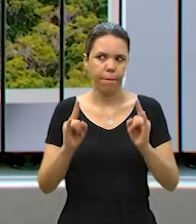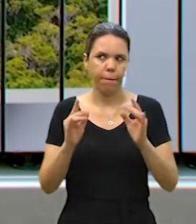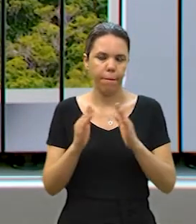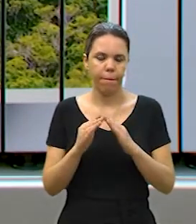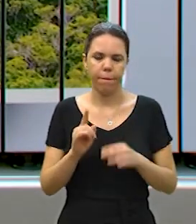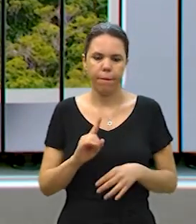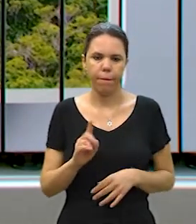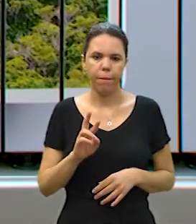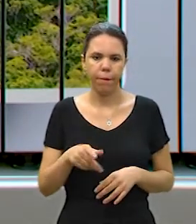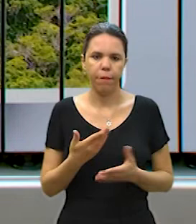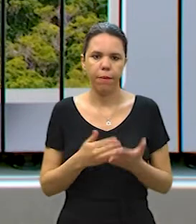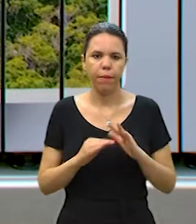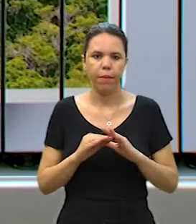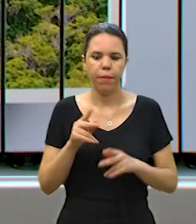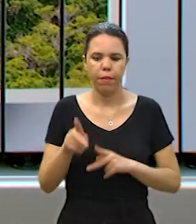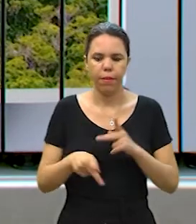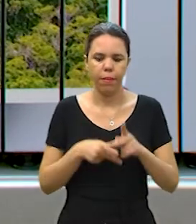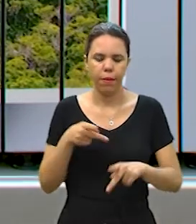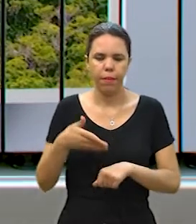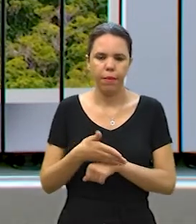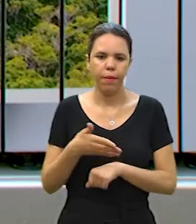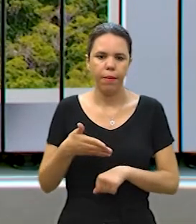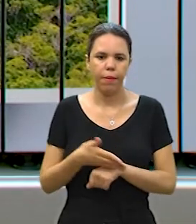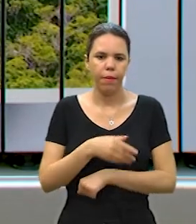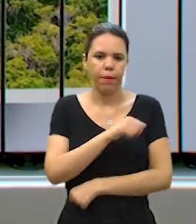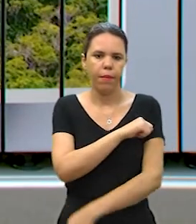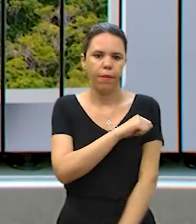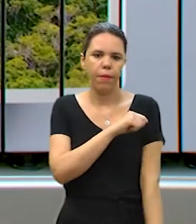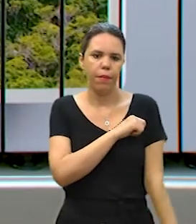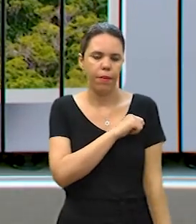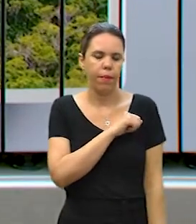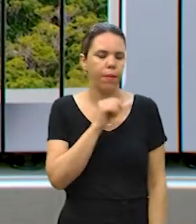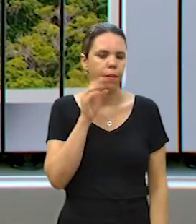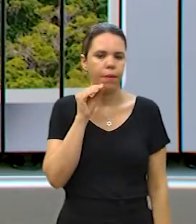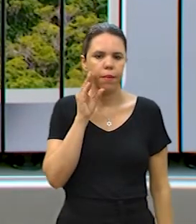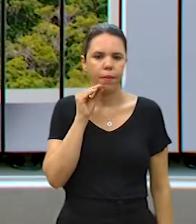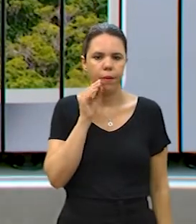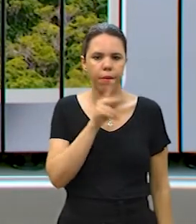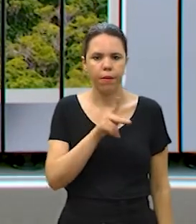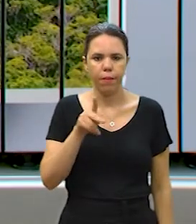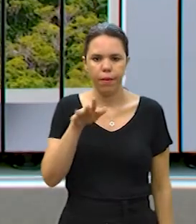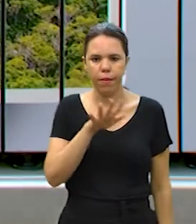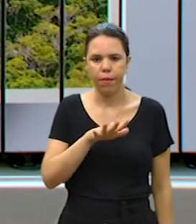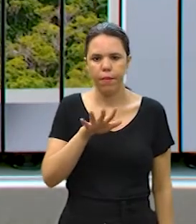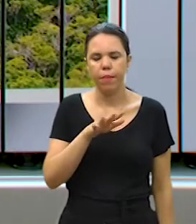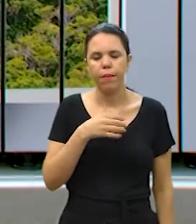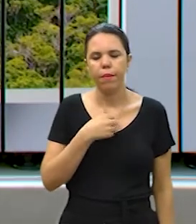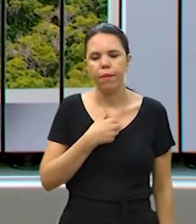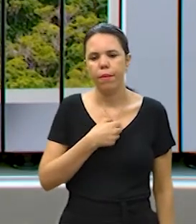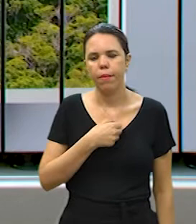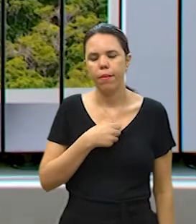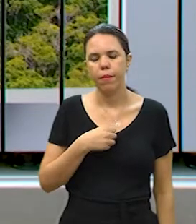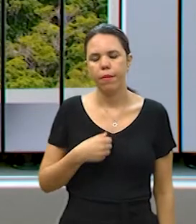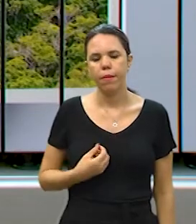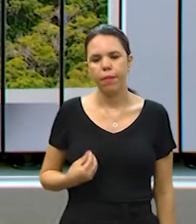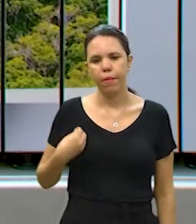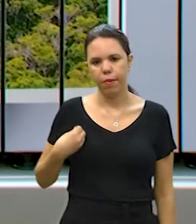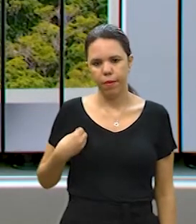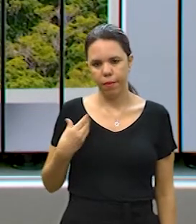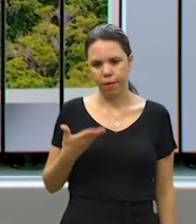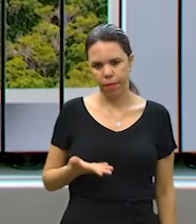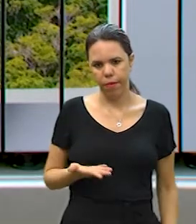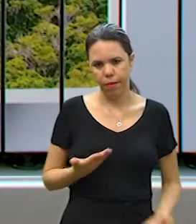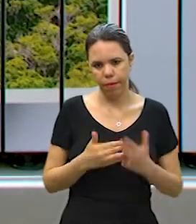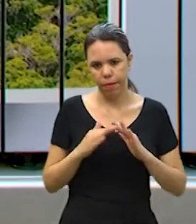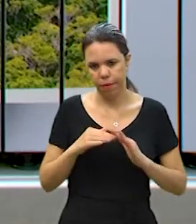escola é feita ali das pessoas, dos estudantes, dos professores, professoras, enfim, que estão ali. E são